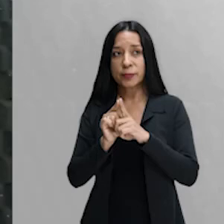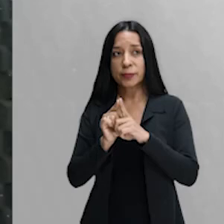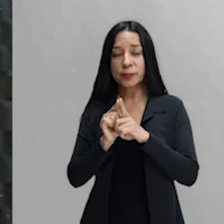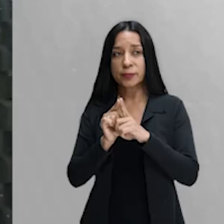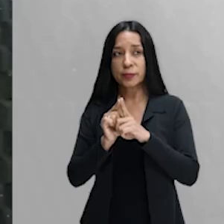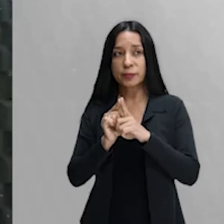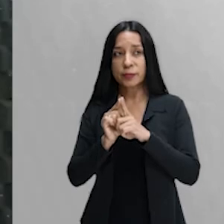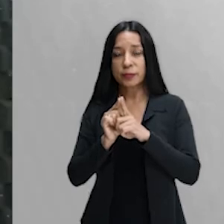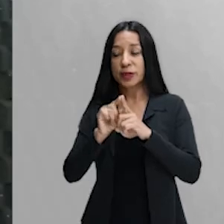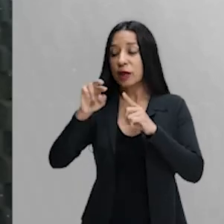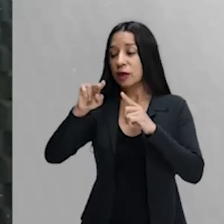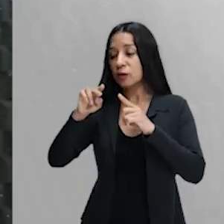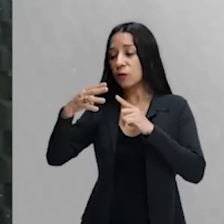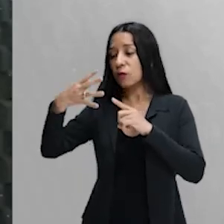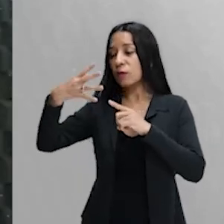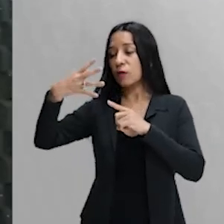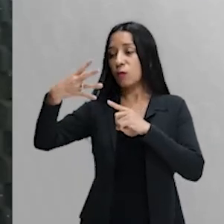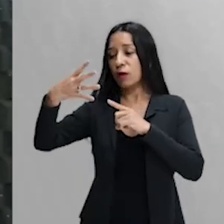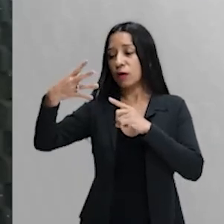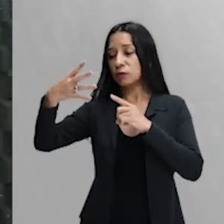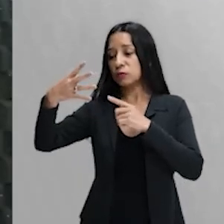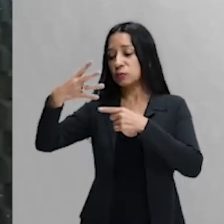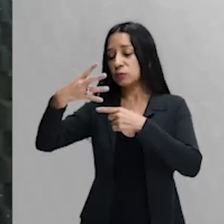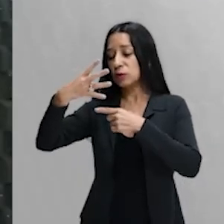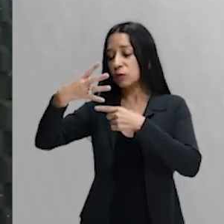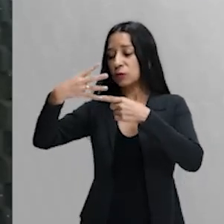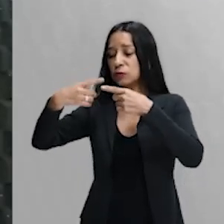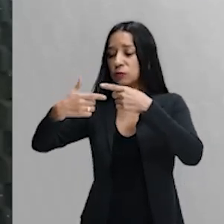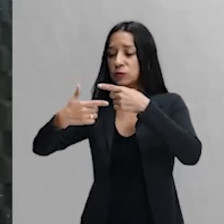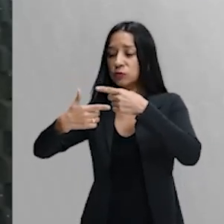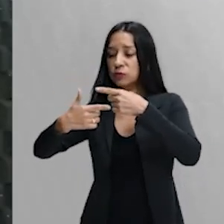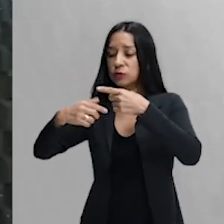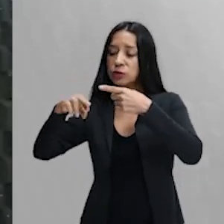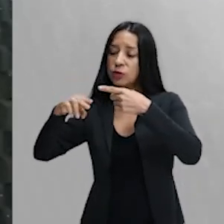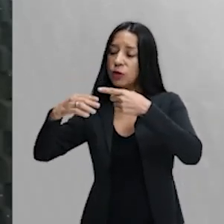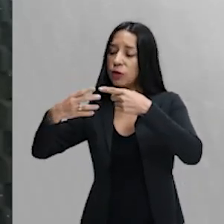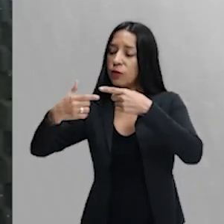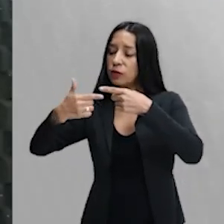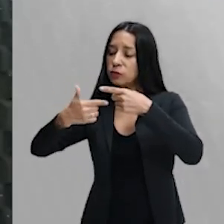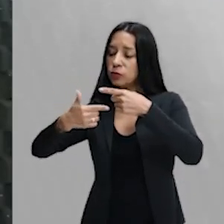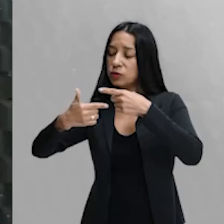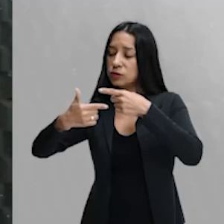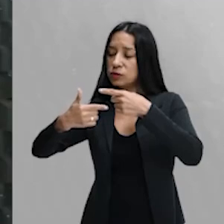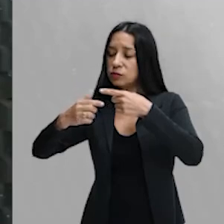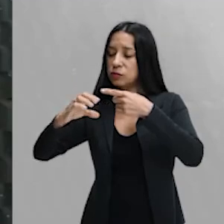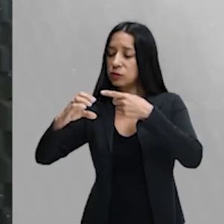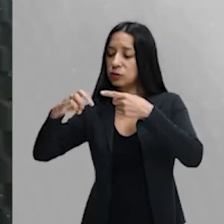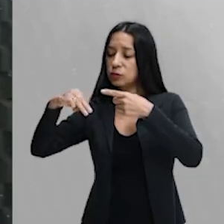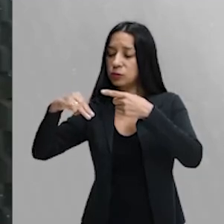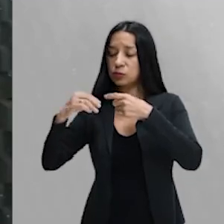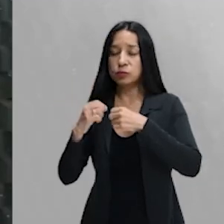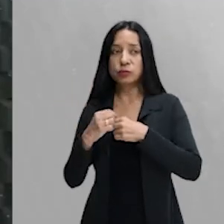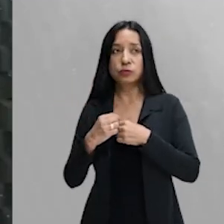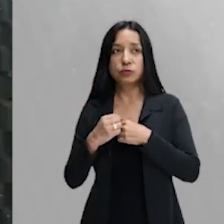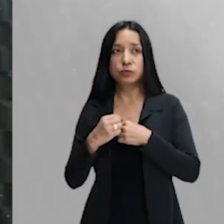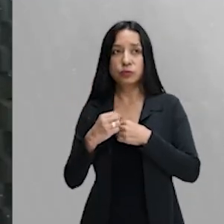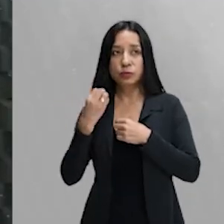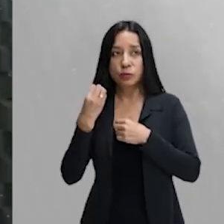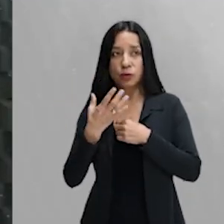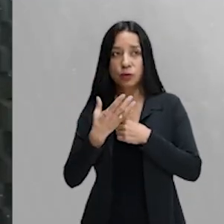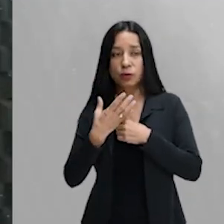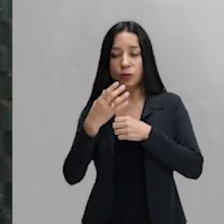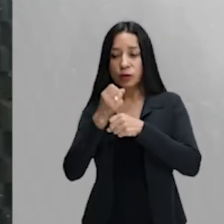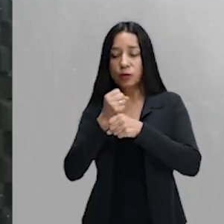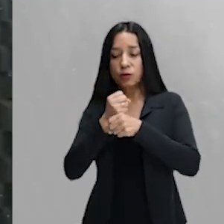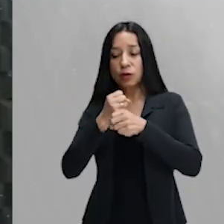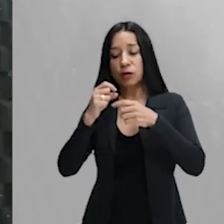4 sobre 2. Ou seja, igual a 2 centímetros. Beleza? Então, calculamos